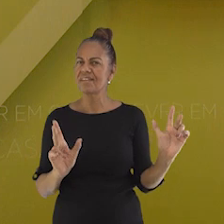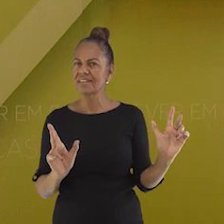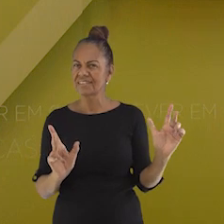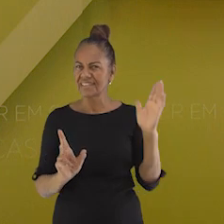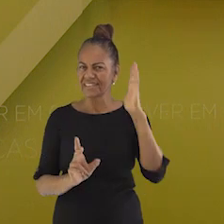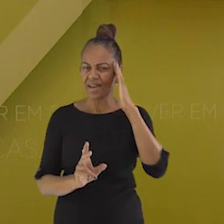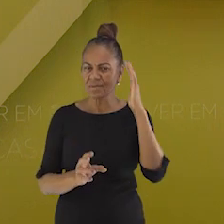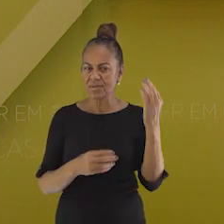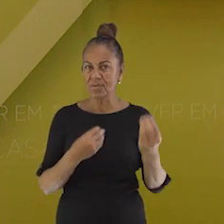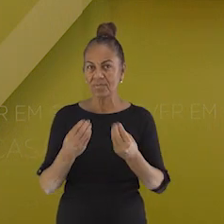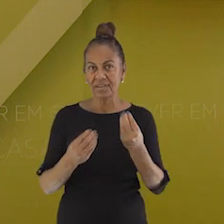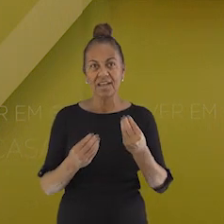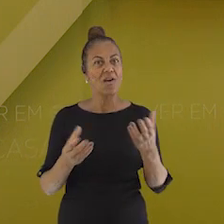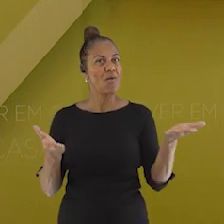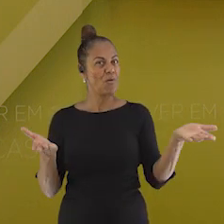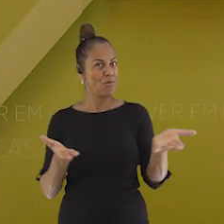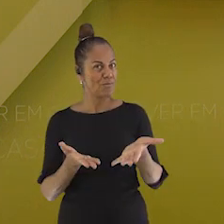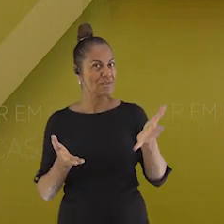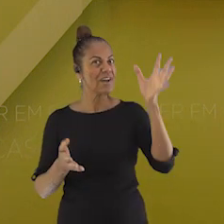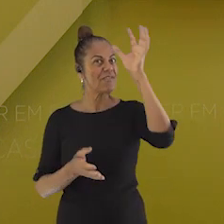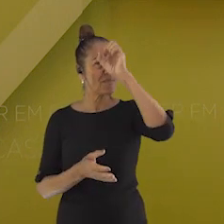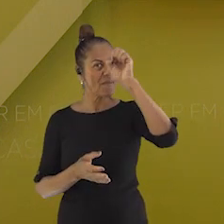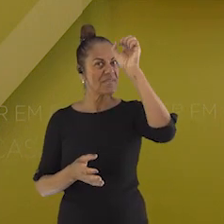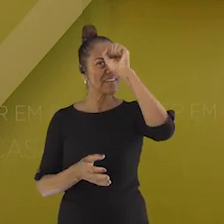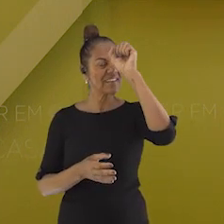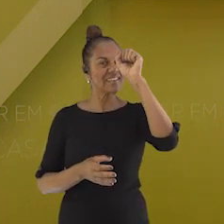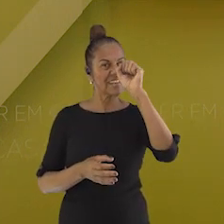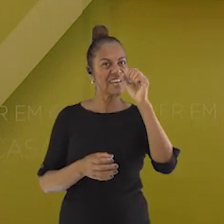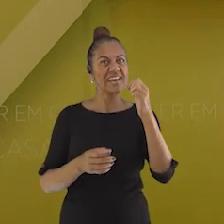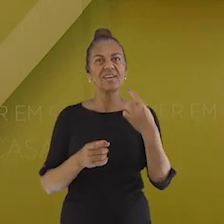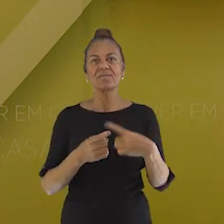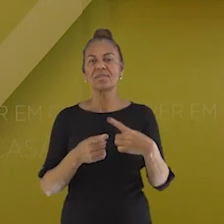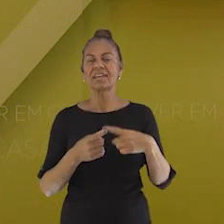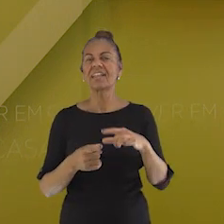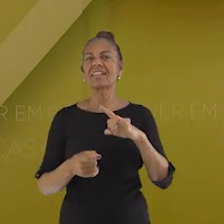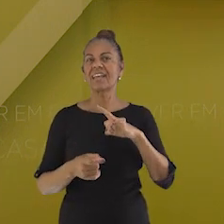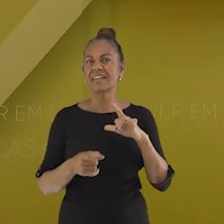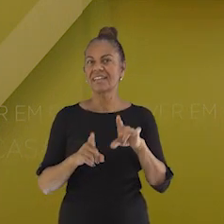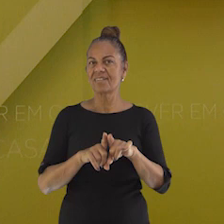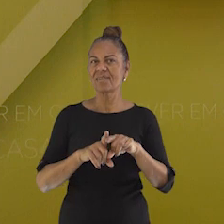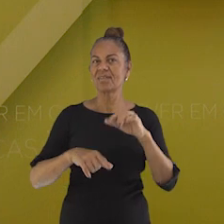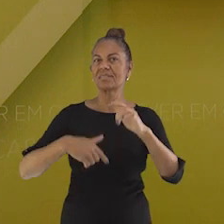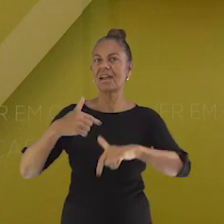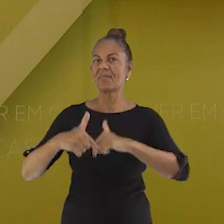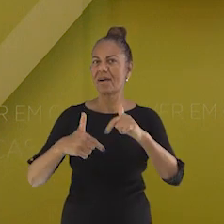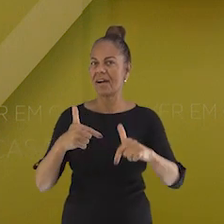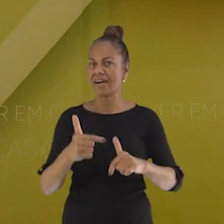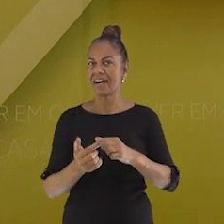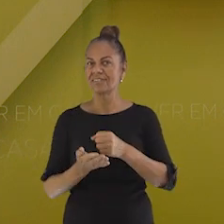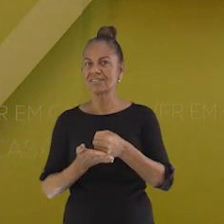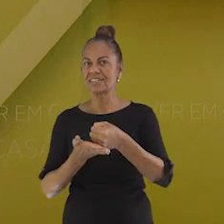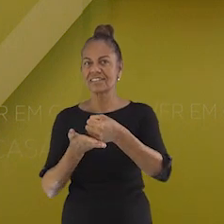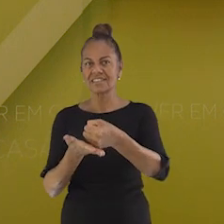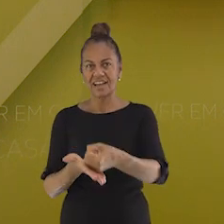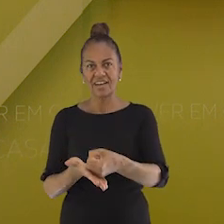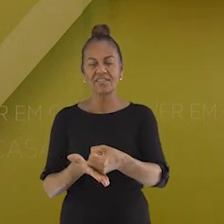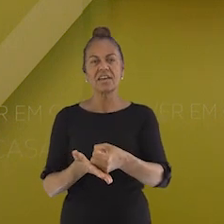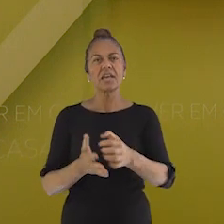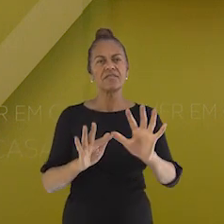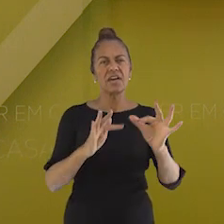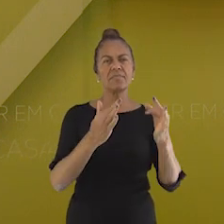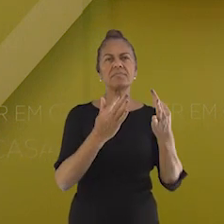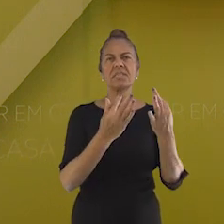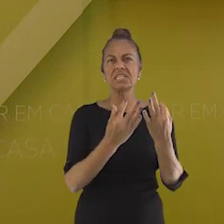conhecer atividades sustentáveis que são fonte de renda de muitas famílias capixabas. Por isso, não troque